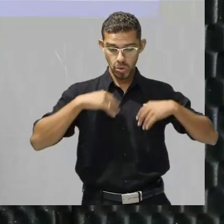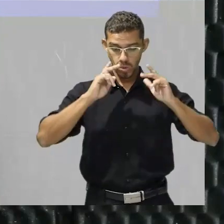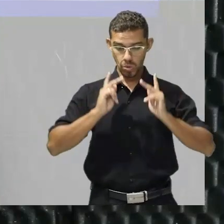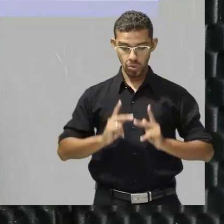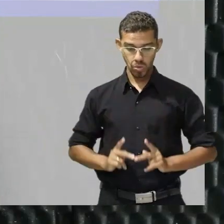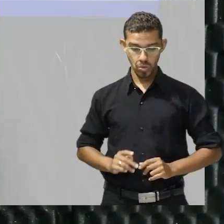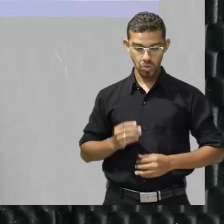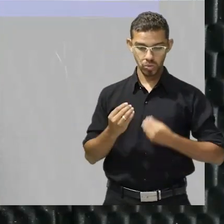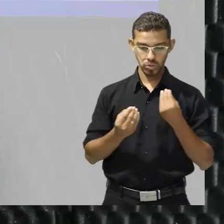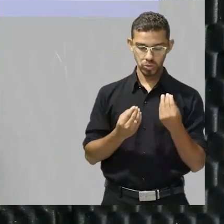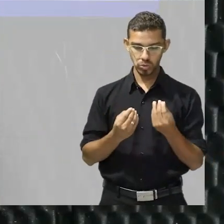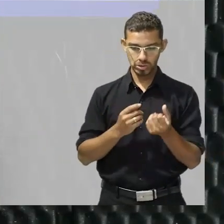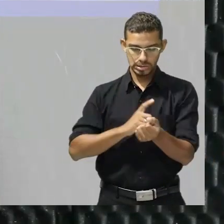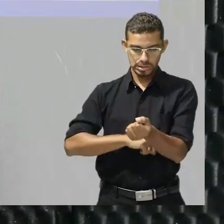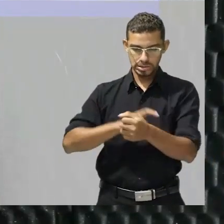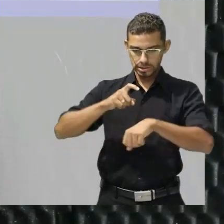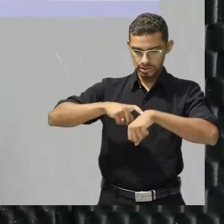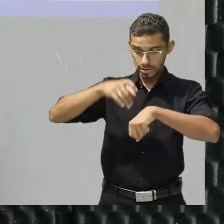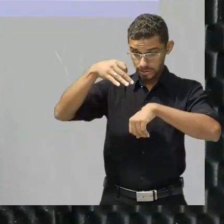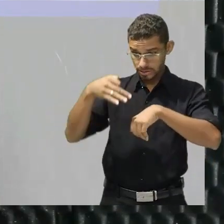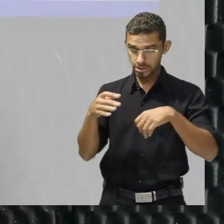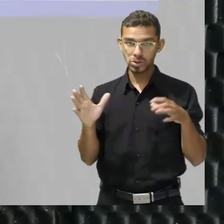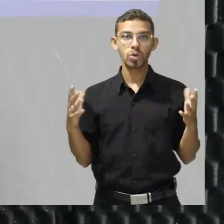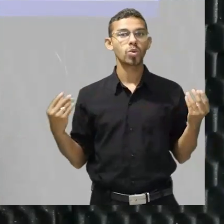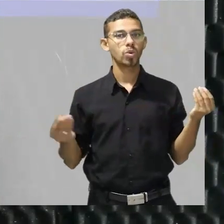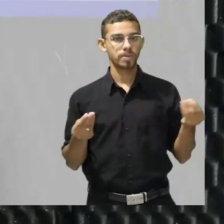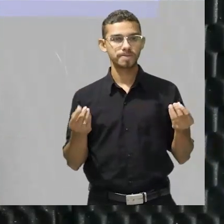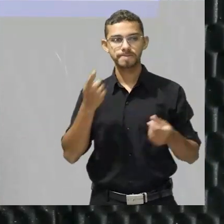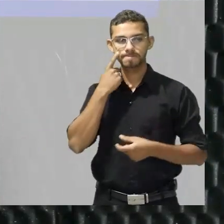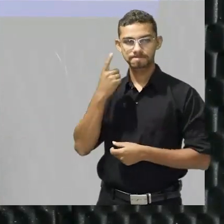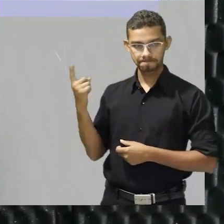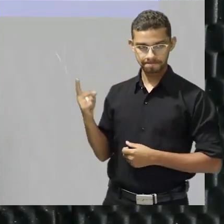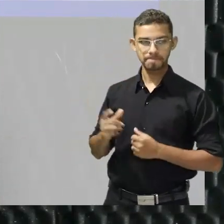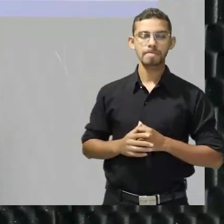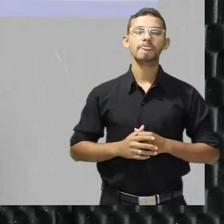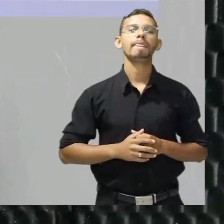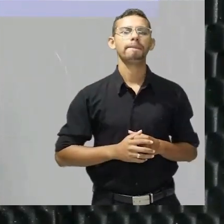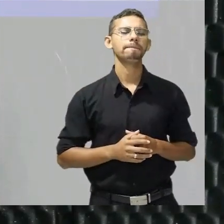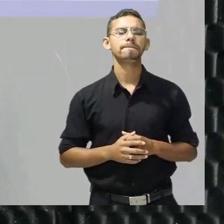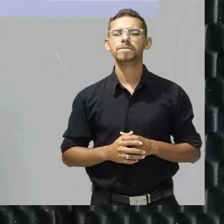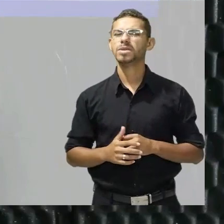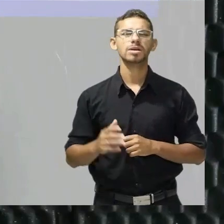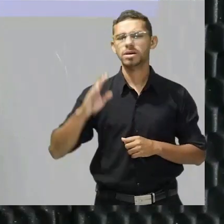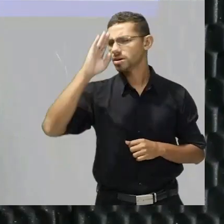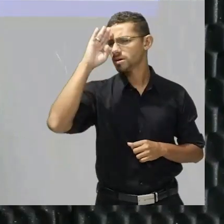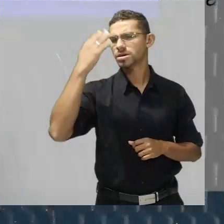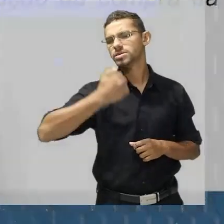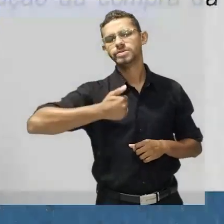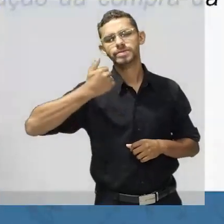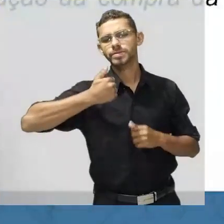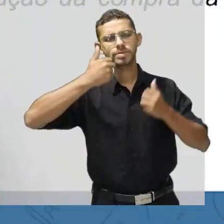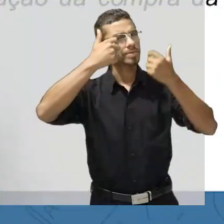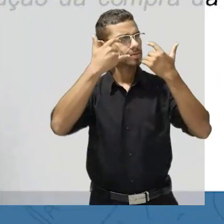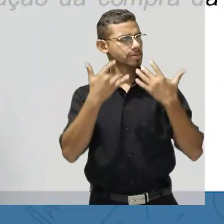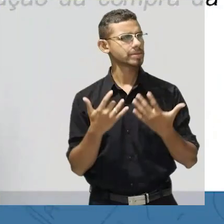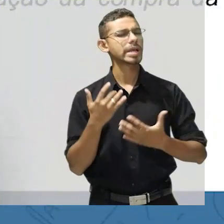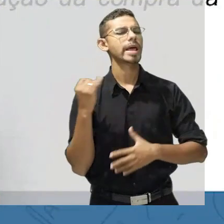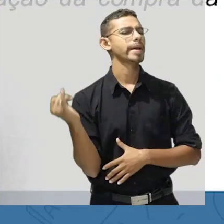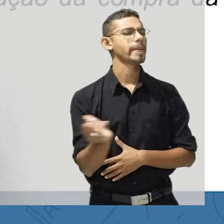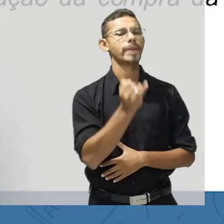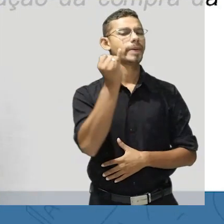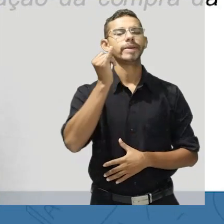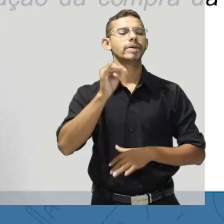palavras-chave do tema que a banca apresenta Então vamos lá primeiramente Vale ressaltar